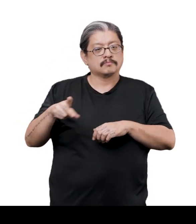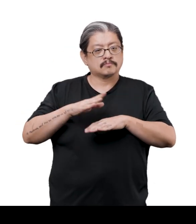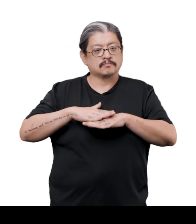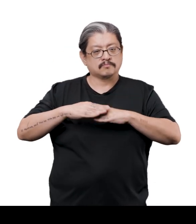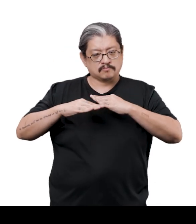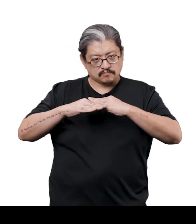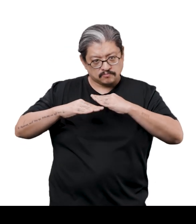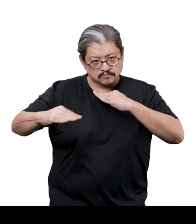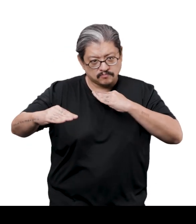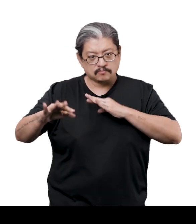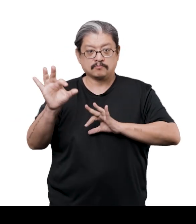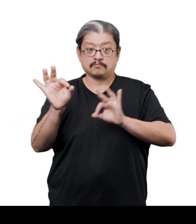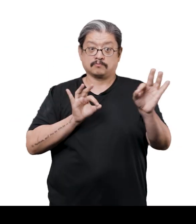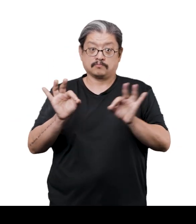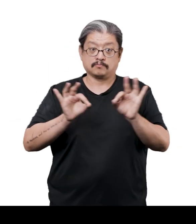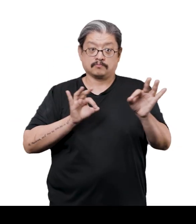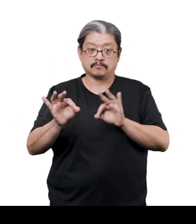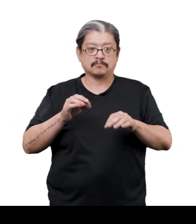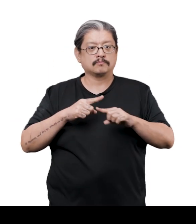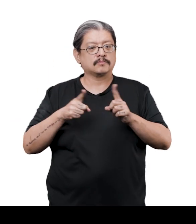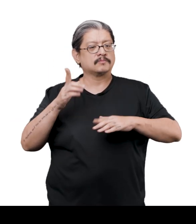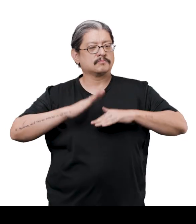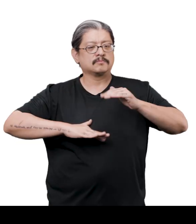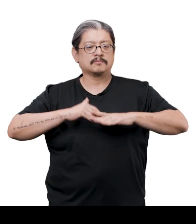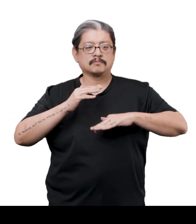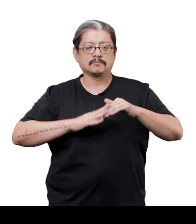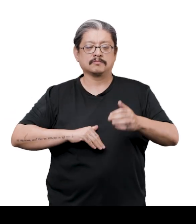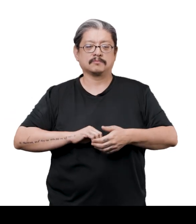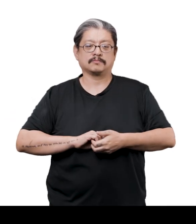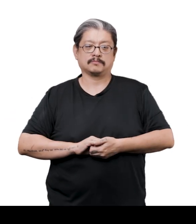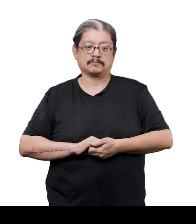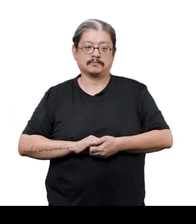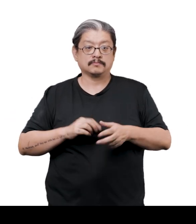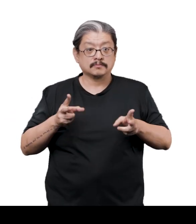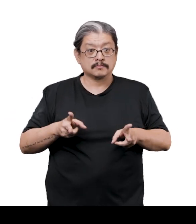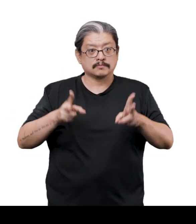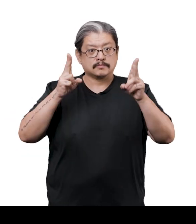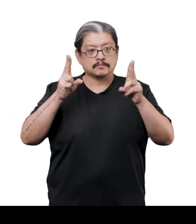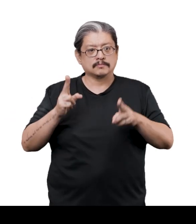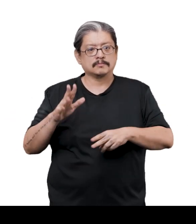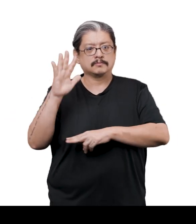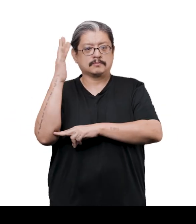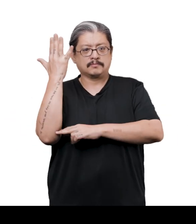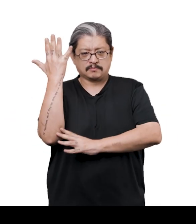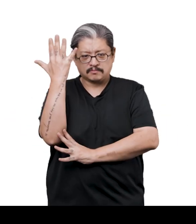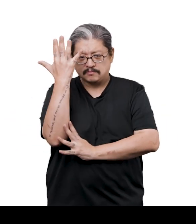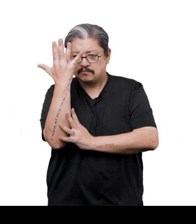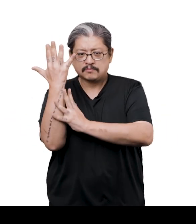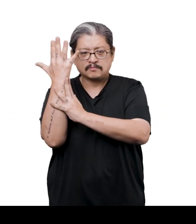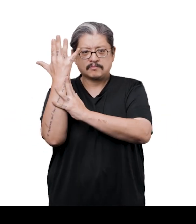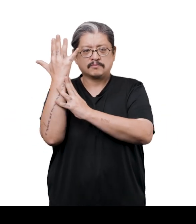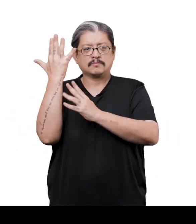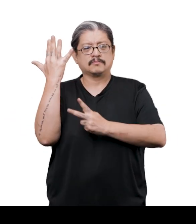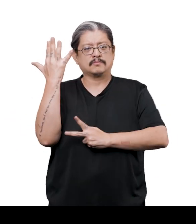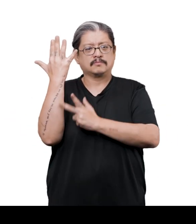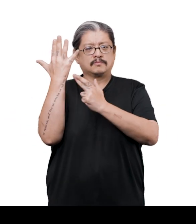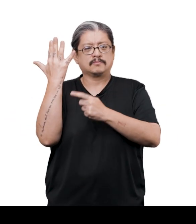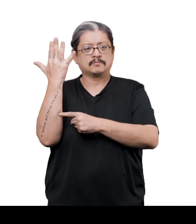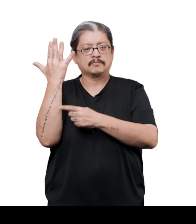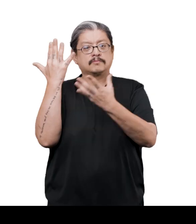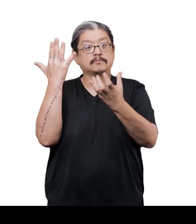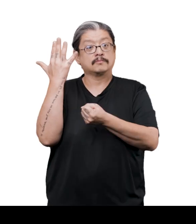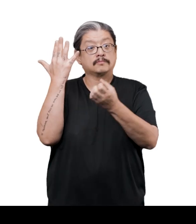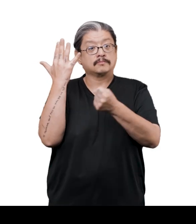documento, vestígio e ação ao mesmo tempo. Os cortes, os veios, os sulcos gravados e os